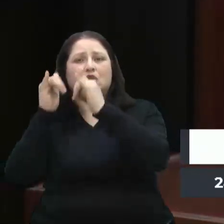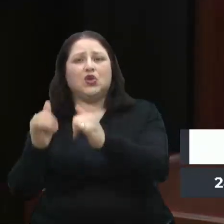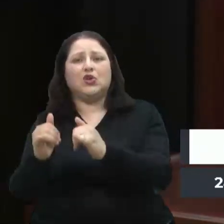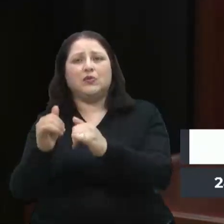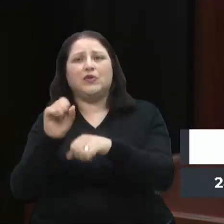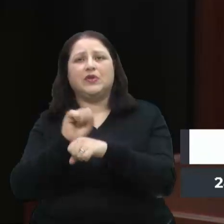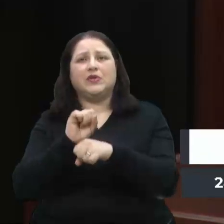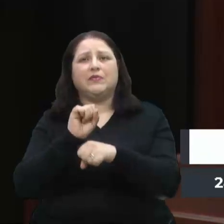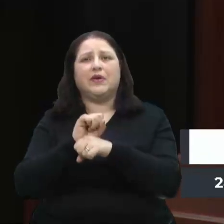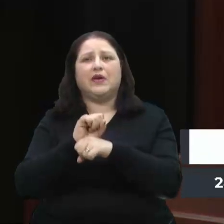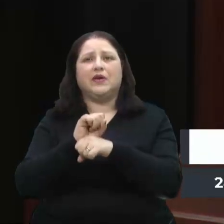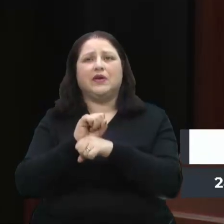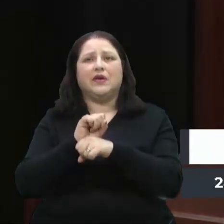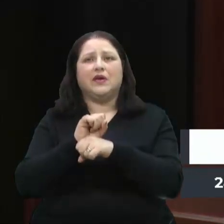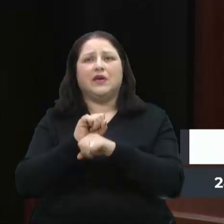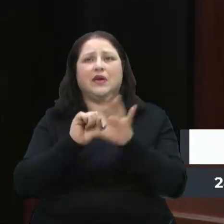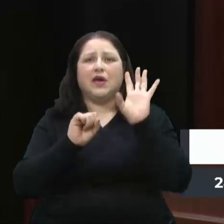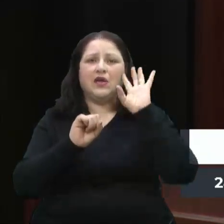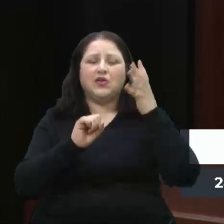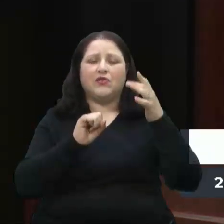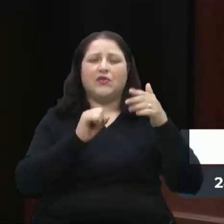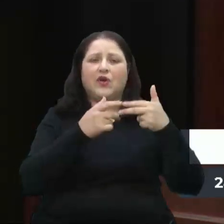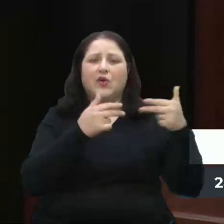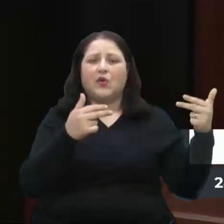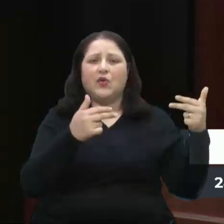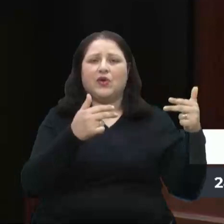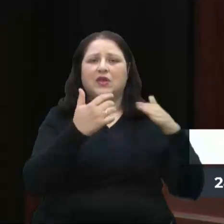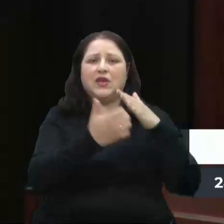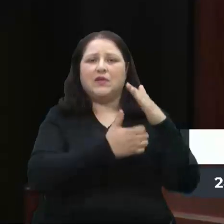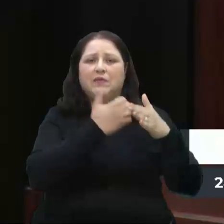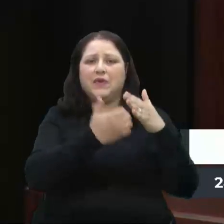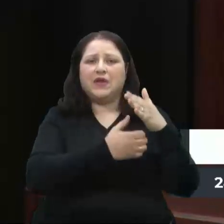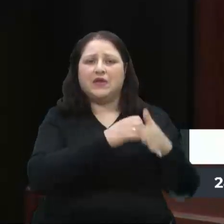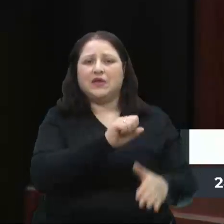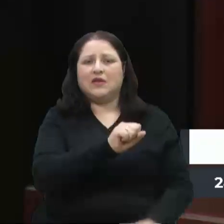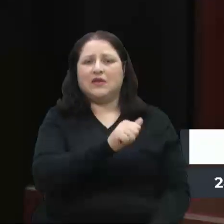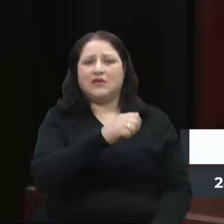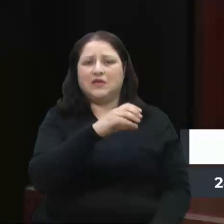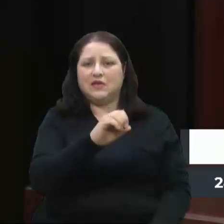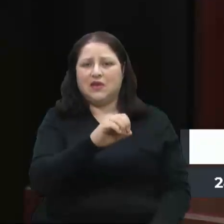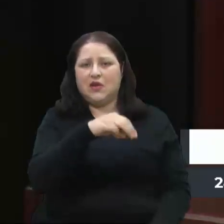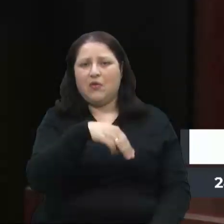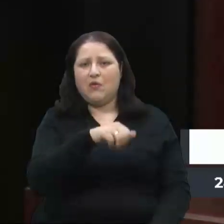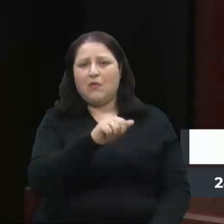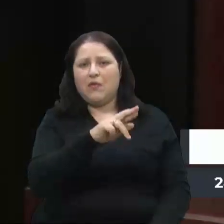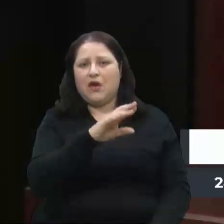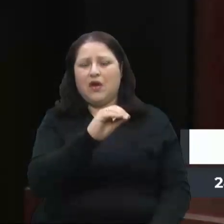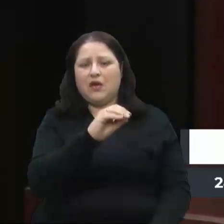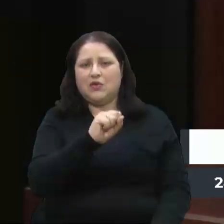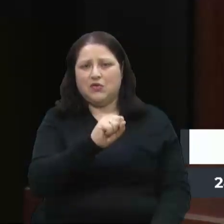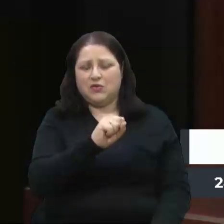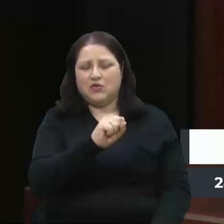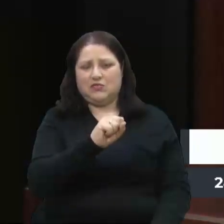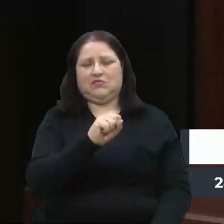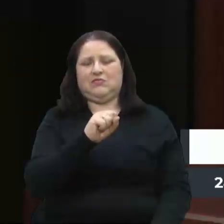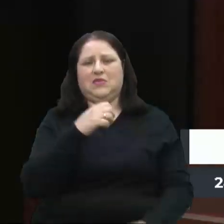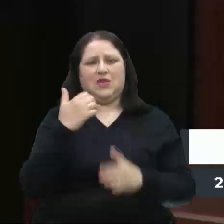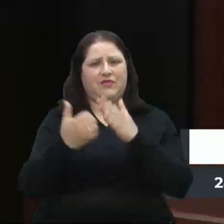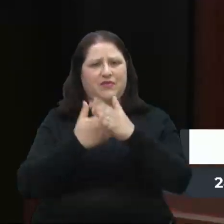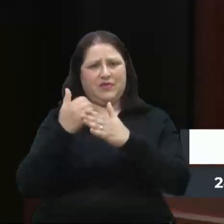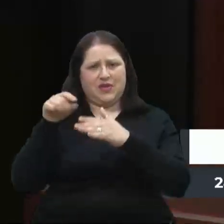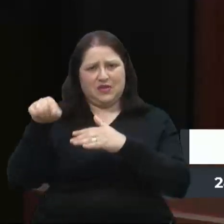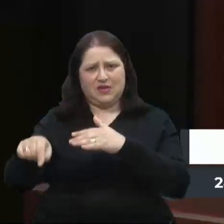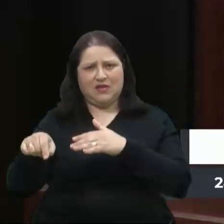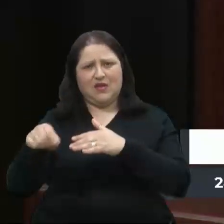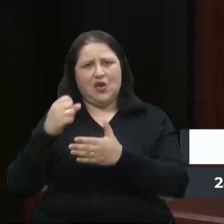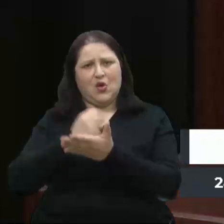solução com a empresa São Marcos. Então, a Visate, que é contratada para prestar um serviço de transporte público para